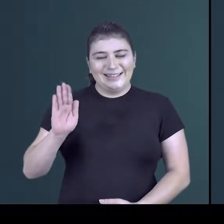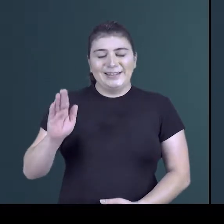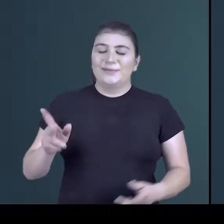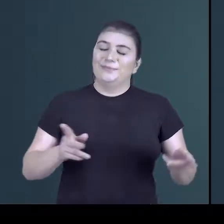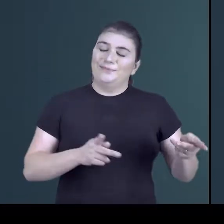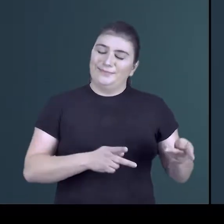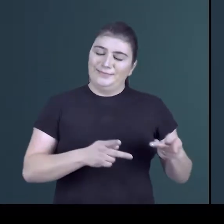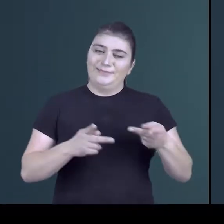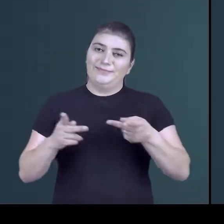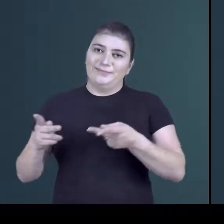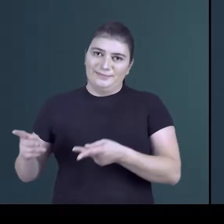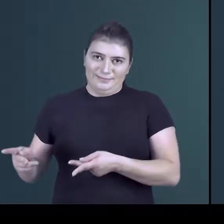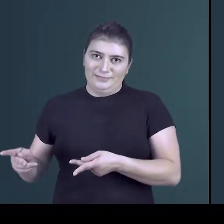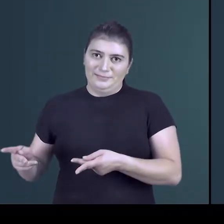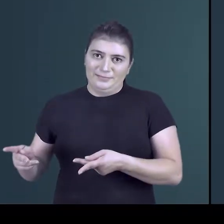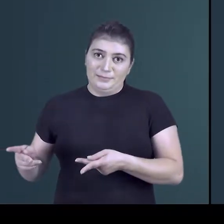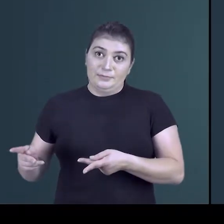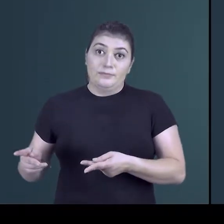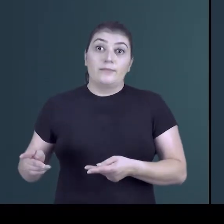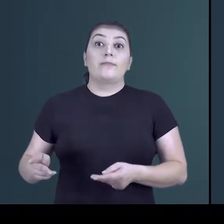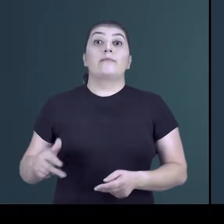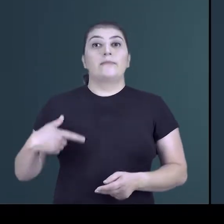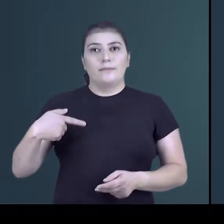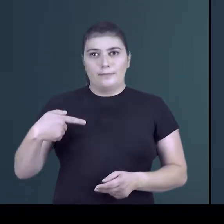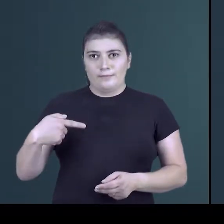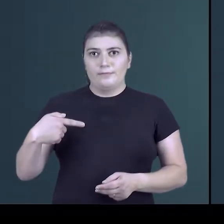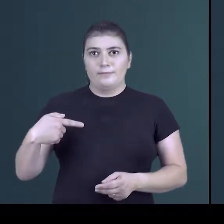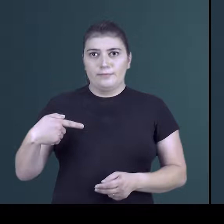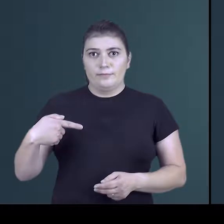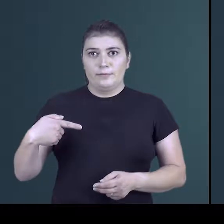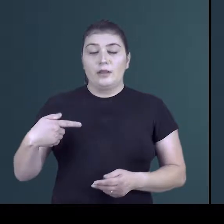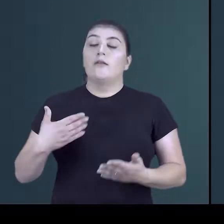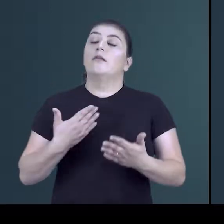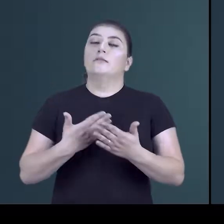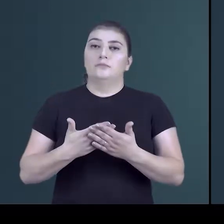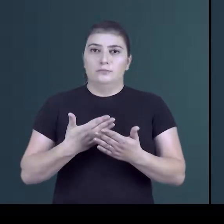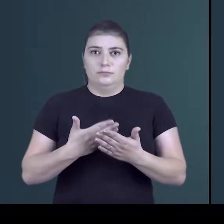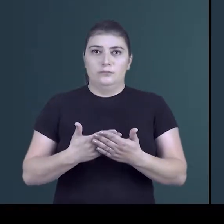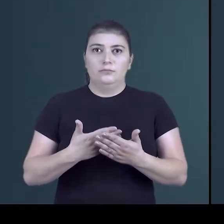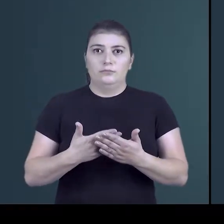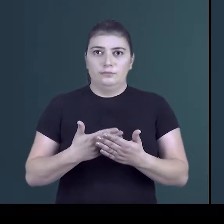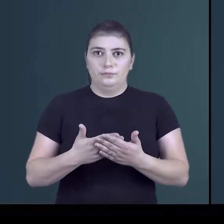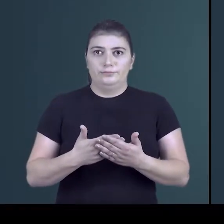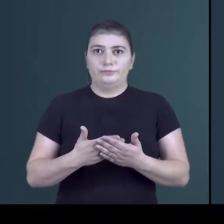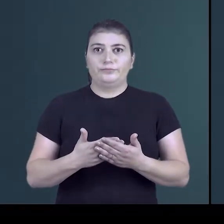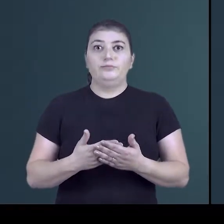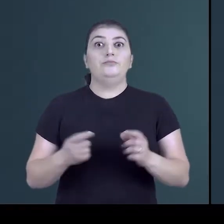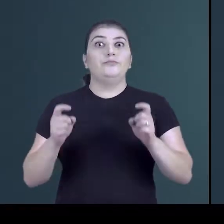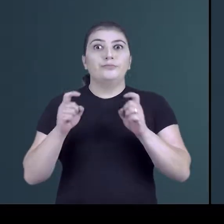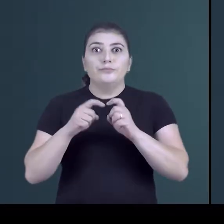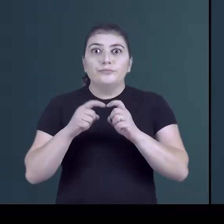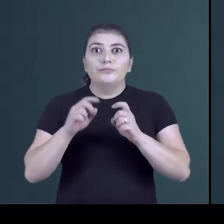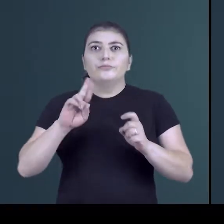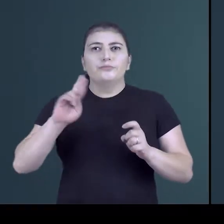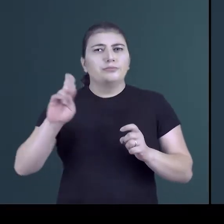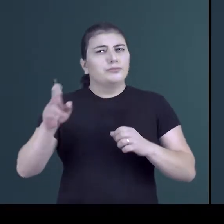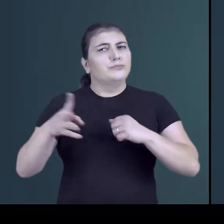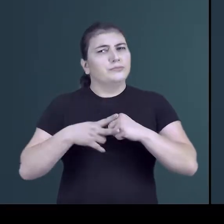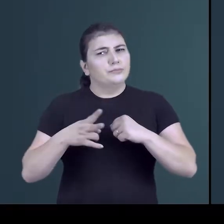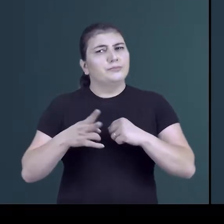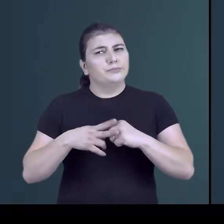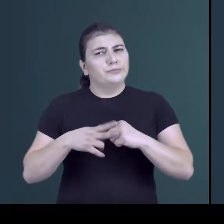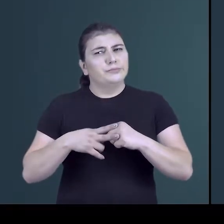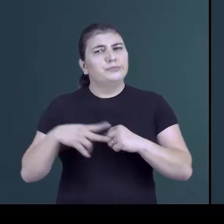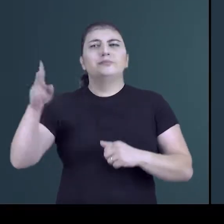Olá, sejam bem-vindas e bem-vindos à unidade 7. Estudaremos as concordâncias nominal e